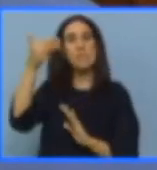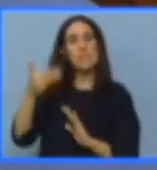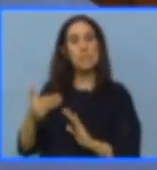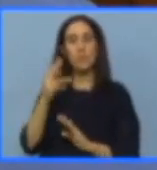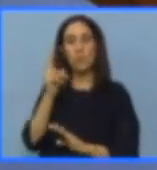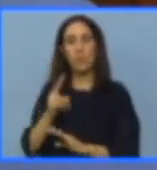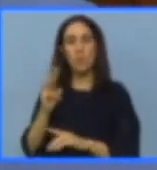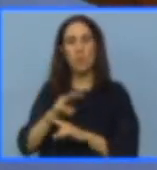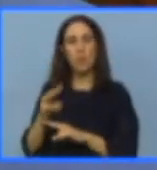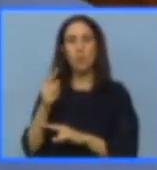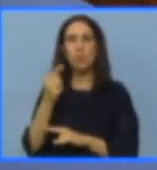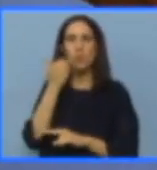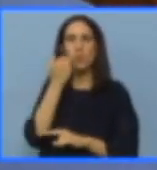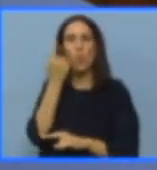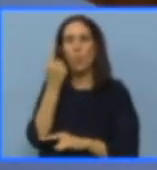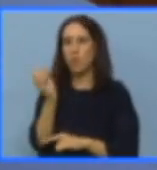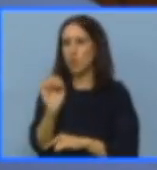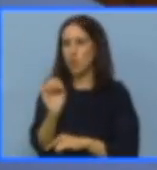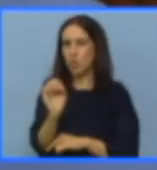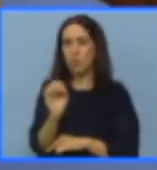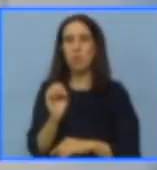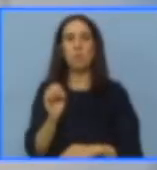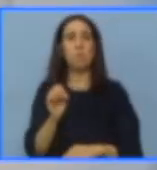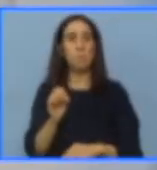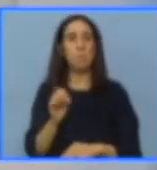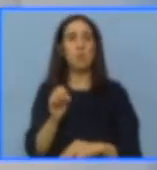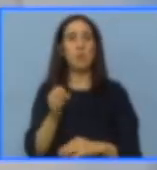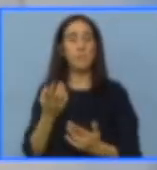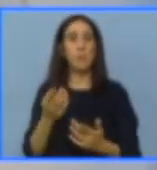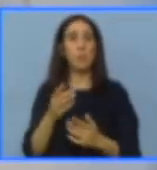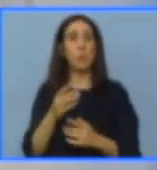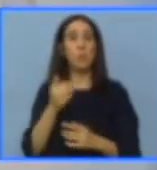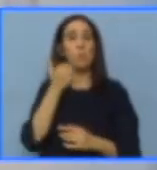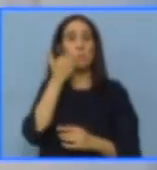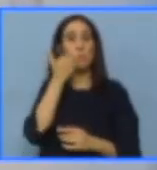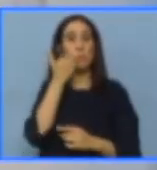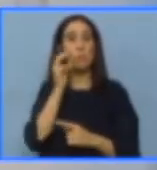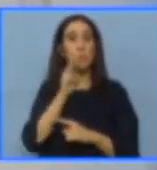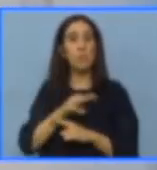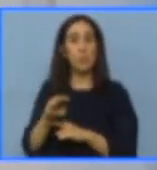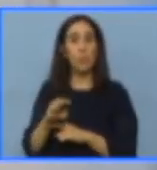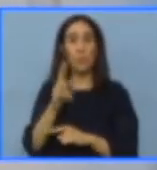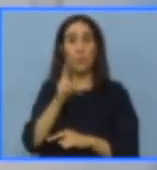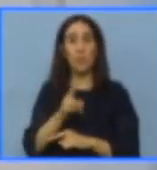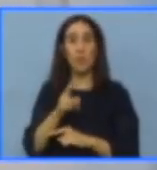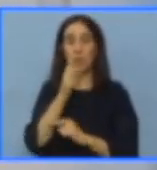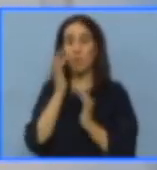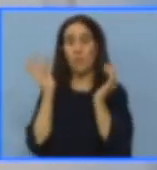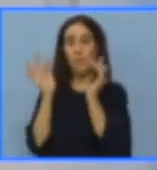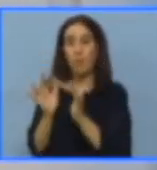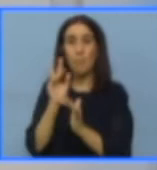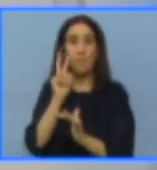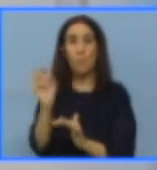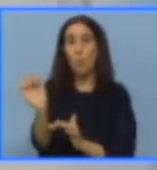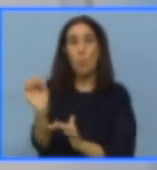uma, e não são fruídas pelos públicos dos museus do Vaticano durante os meses em que estão em Lisboa. Portanto, é uma